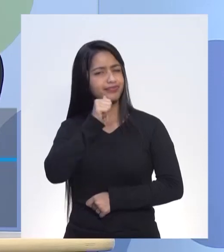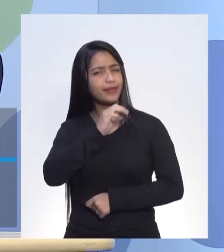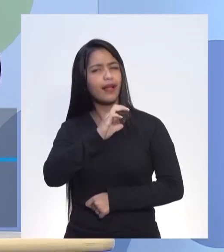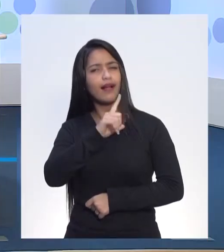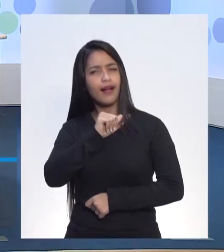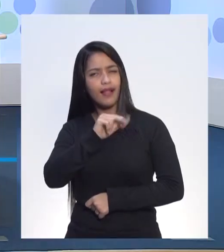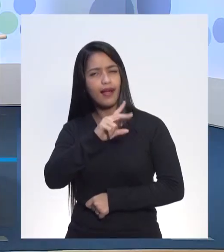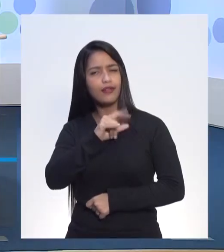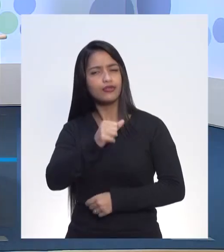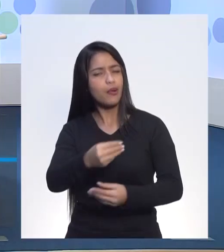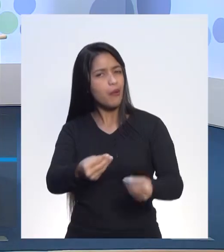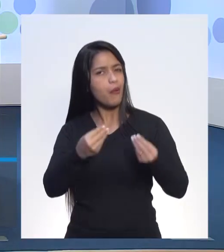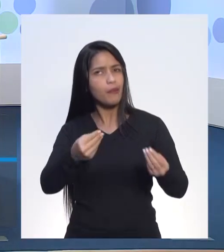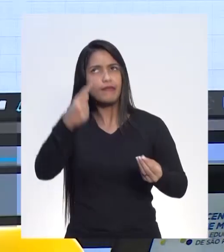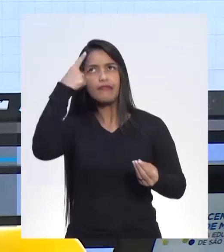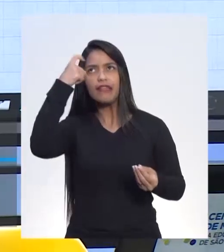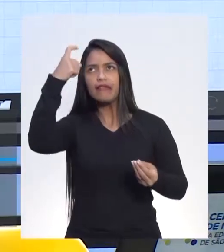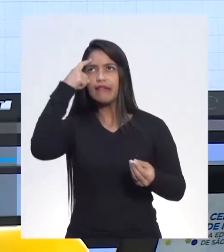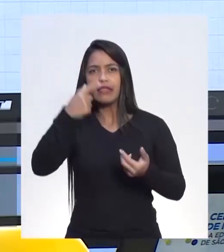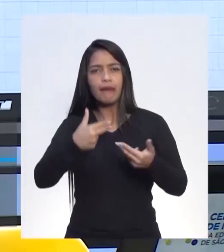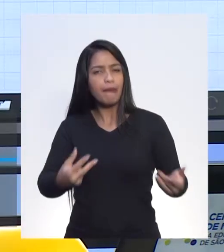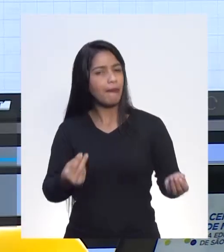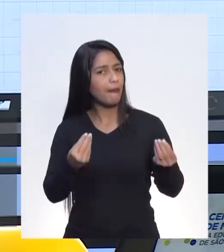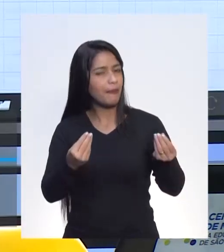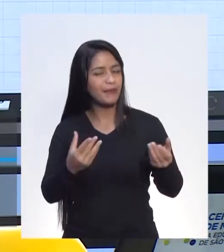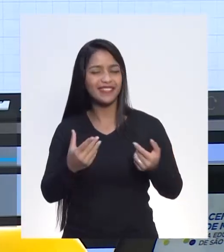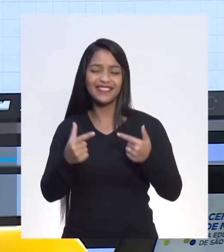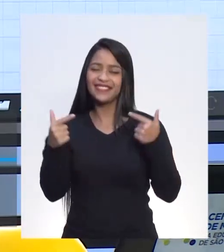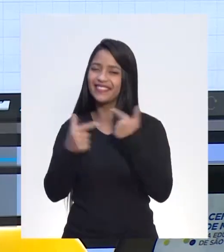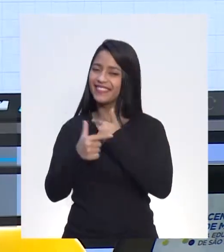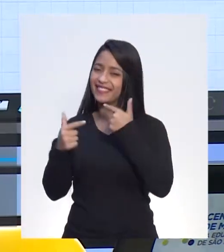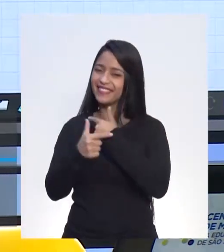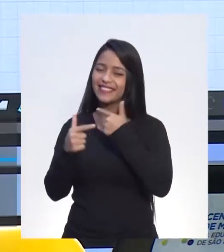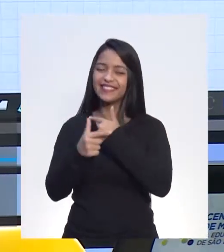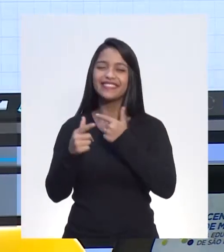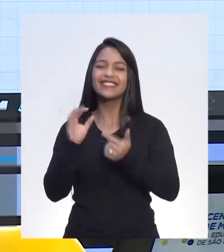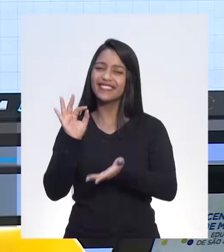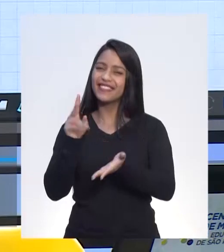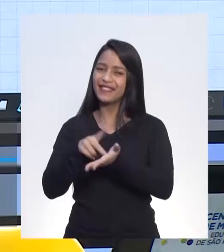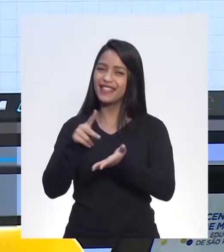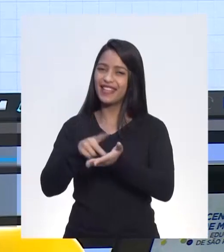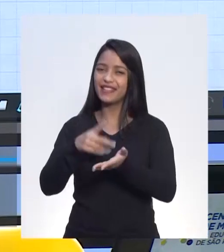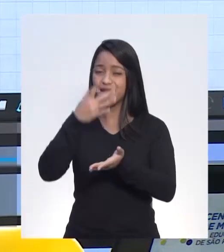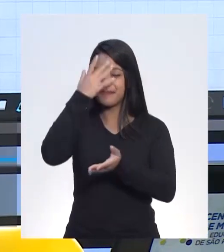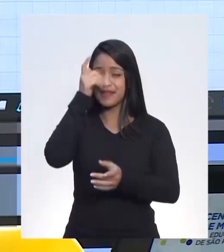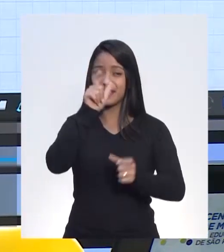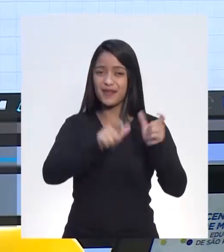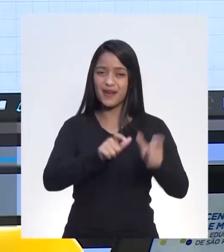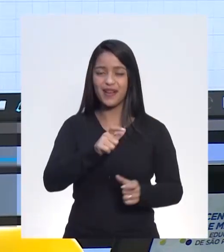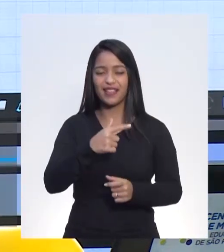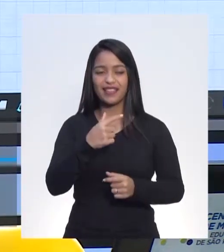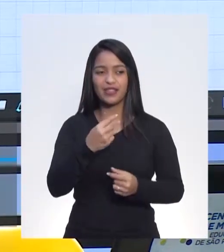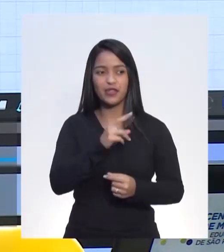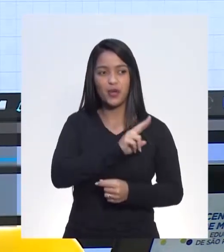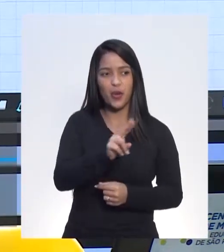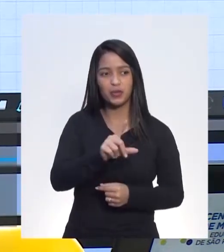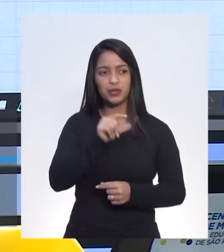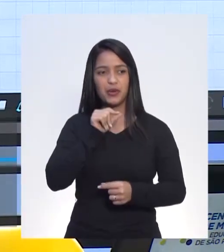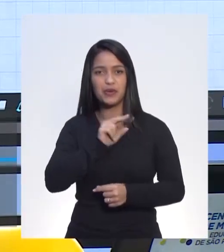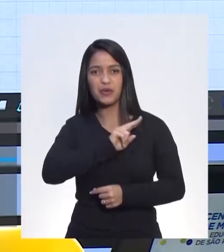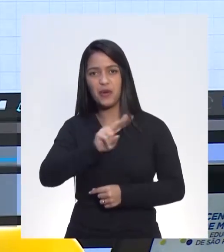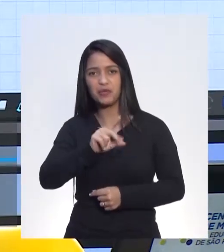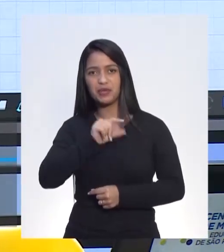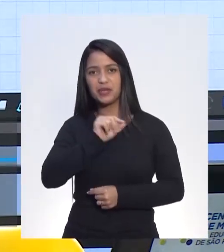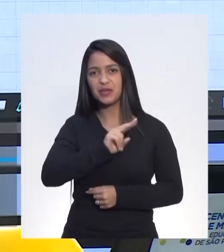né? É verdade, a gente sempre coloca nomes, né, aos personagens aí dos nossos exercícios, é bastante comum,